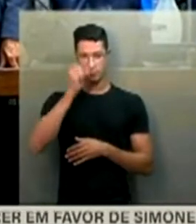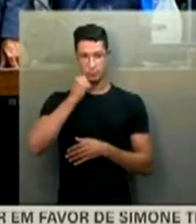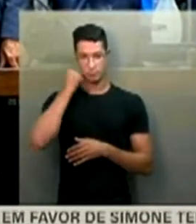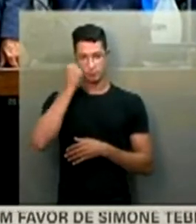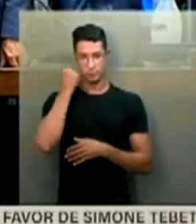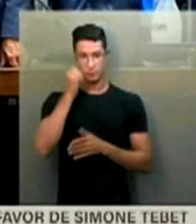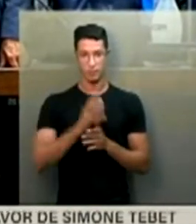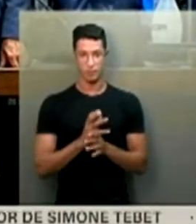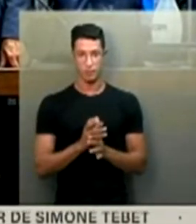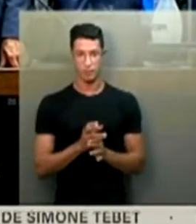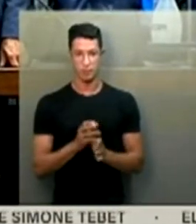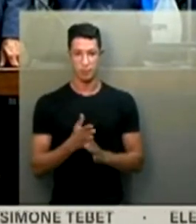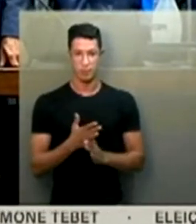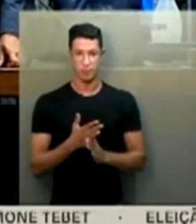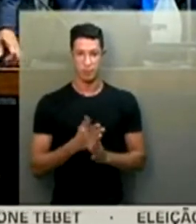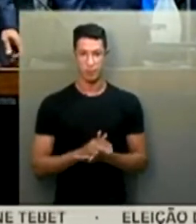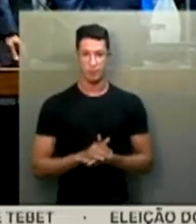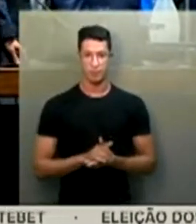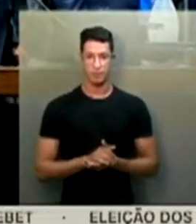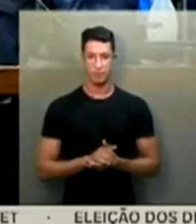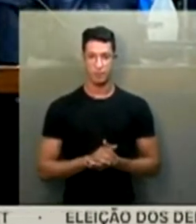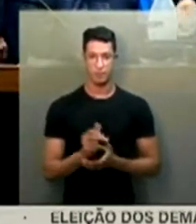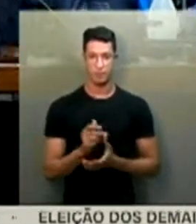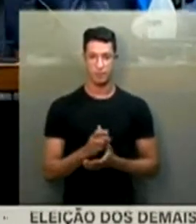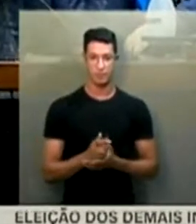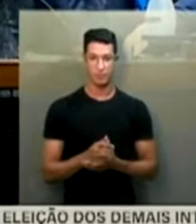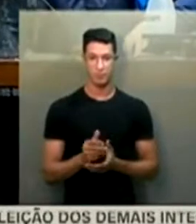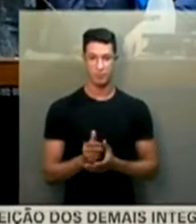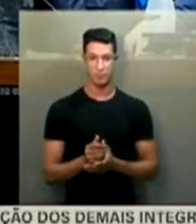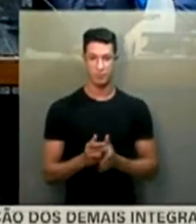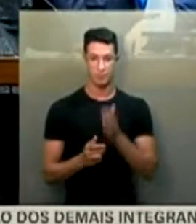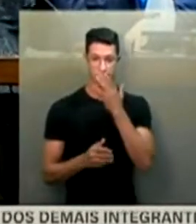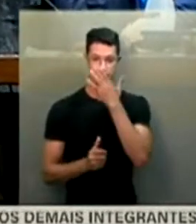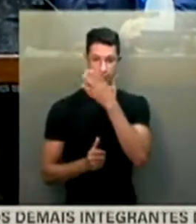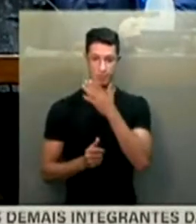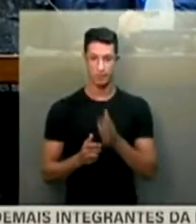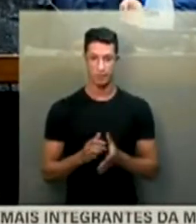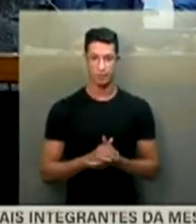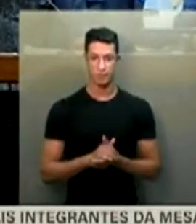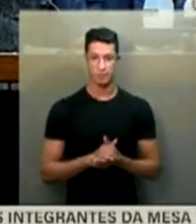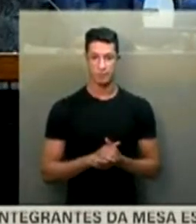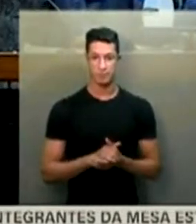senhoras senadoras. E estou devolvendo dois votos. Fala.